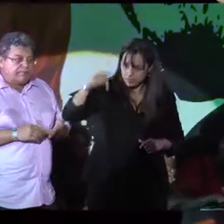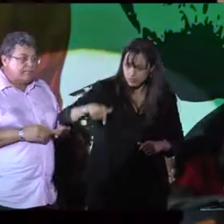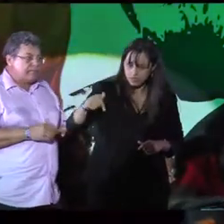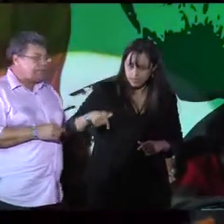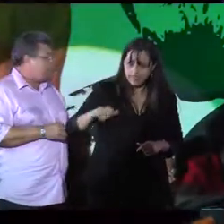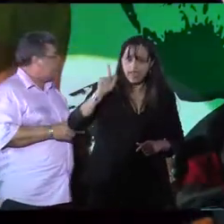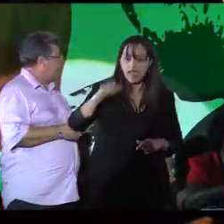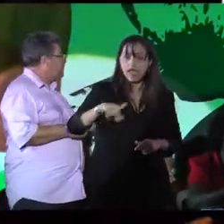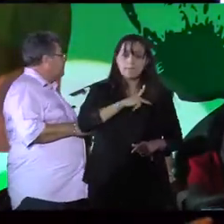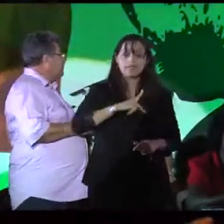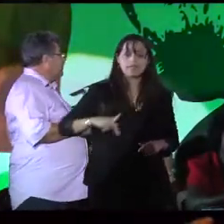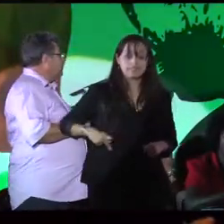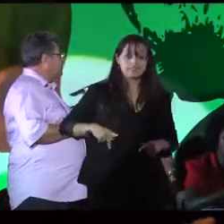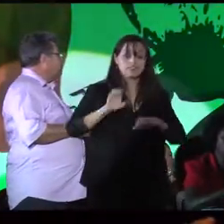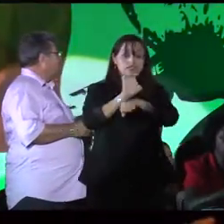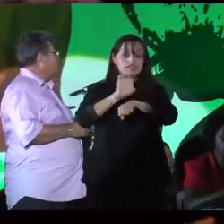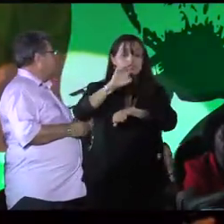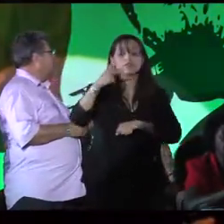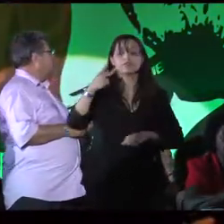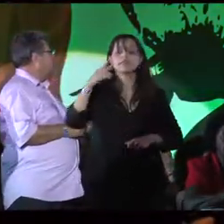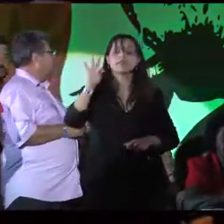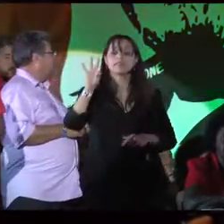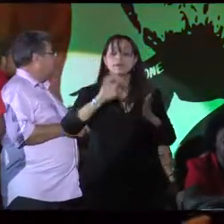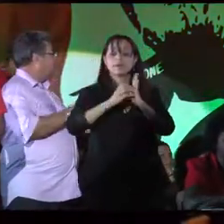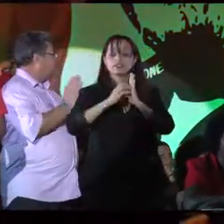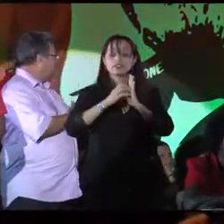do PT do Rio de Janeiro, companheiro Washington Quaquá,